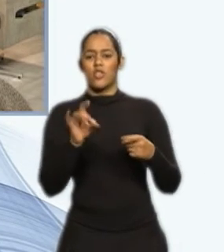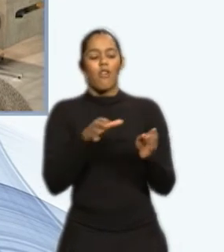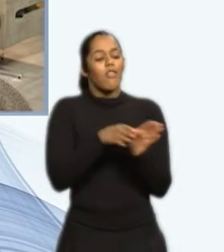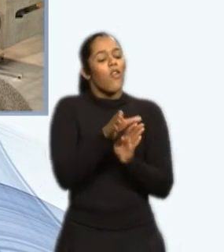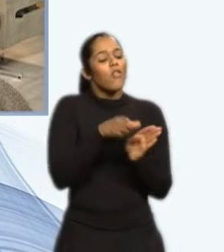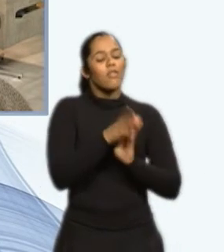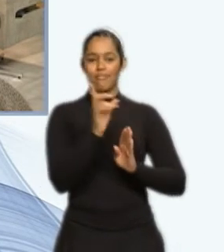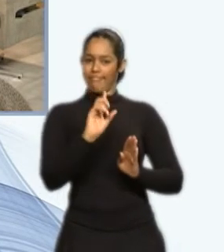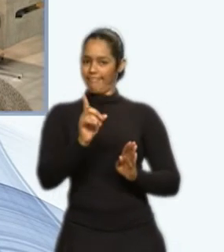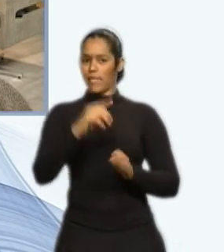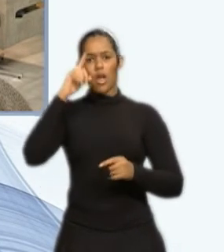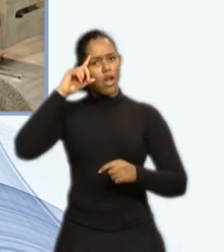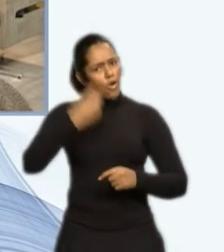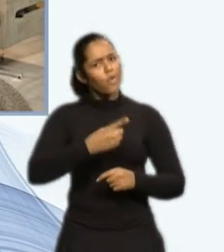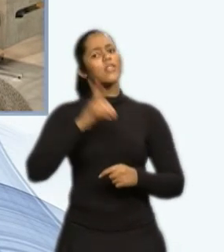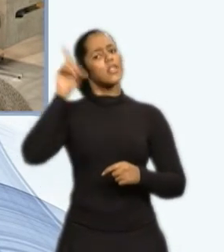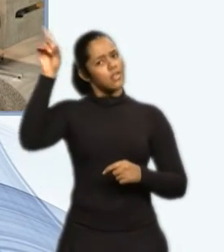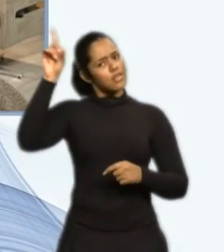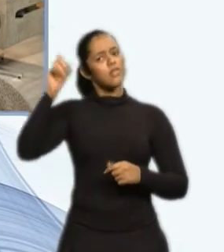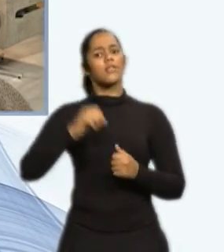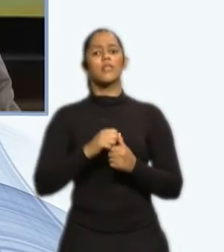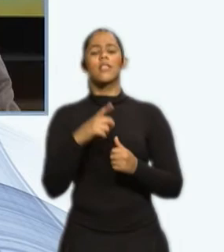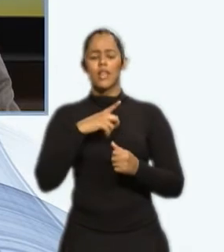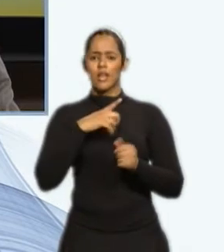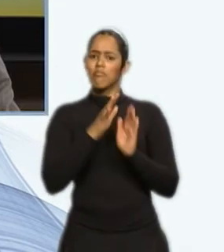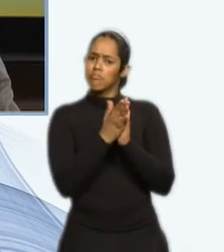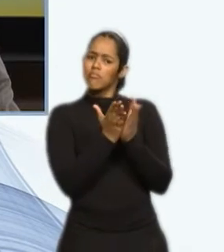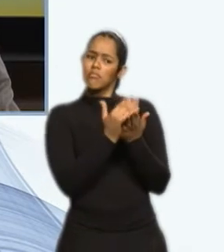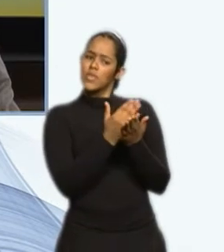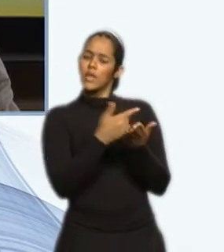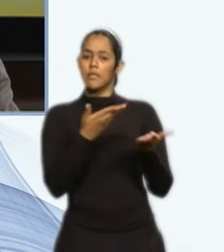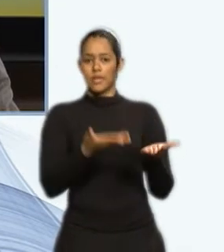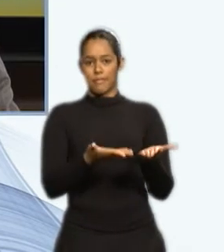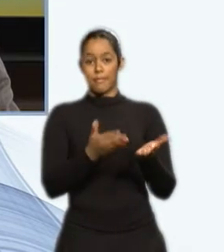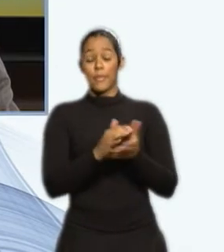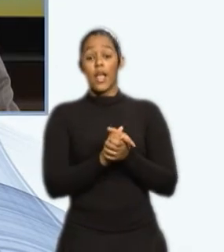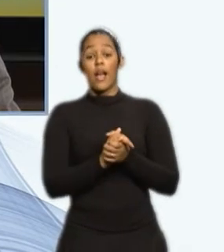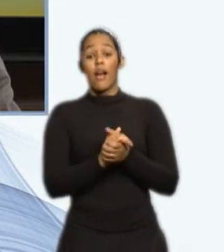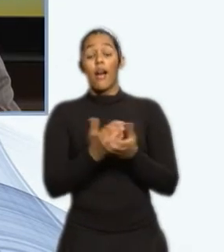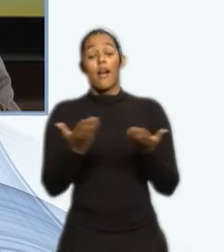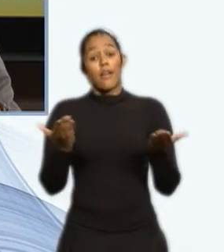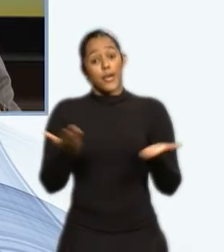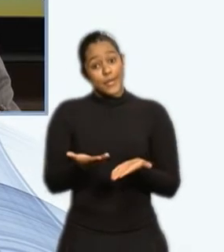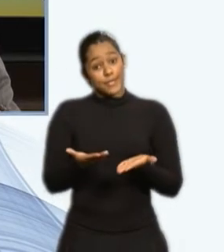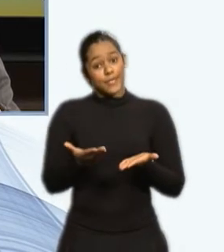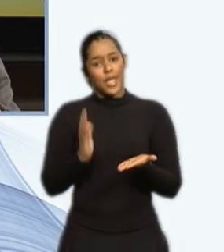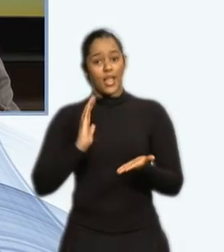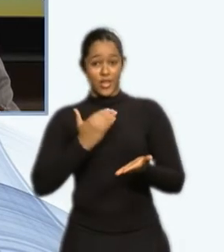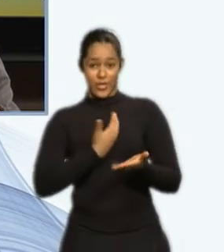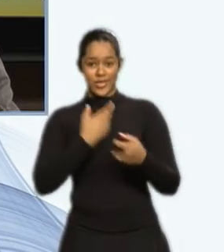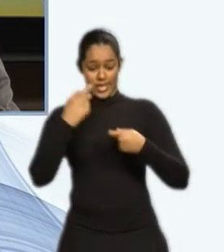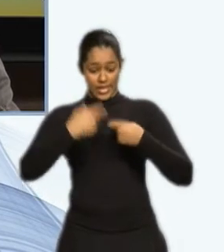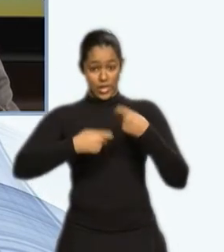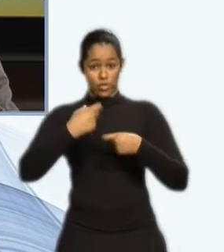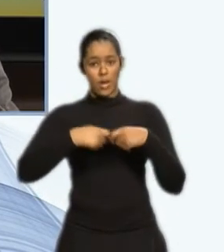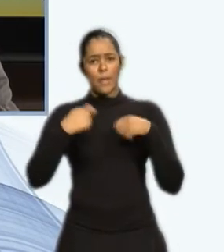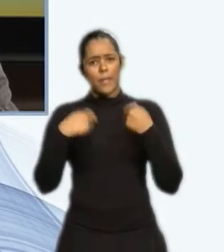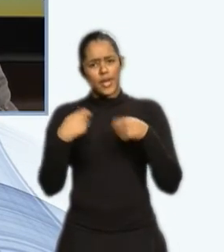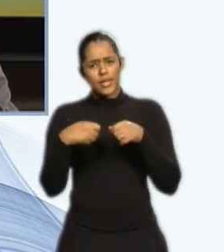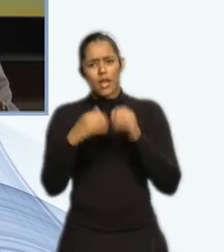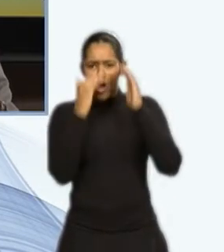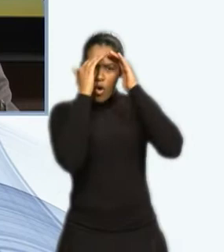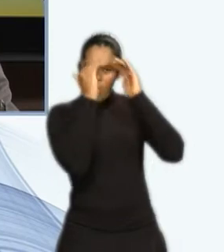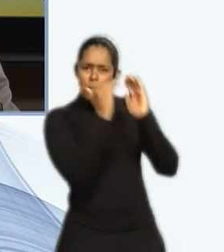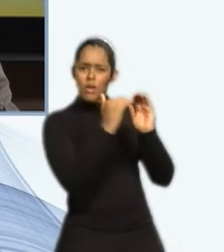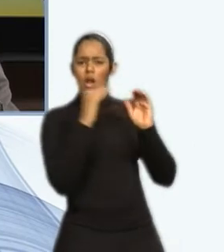um conselho, é uma ordem de Deus. Está lá em 1 Coríntios capítulo 7. Agora, a nossa sexualidade tem que estar dentro de